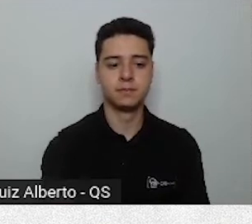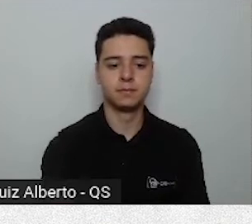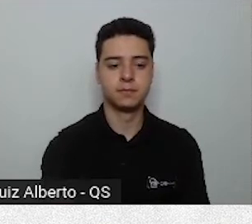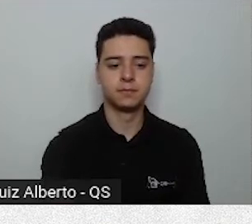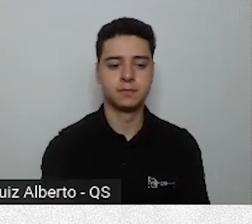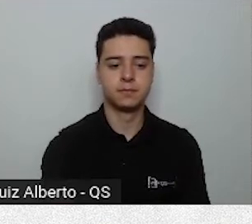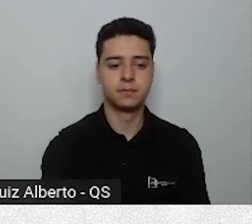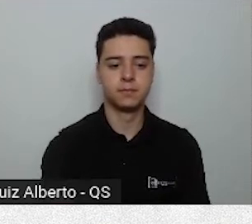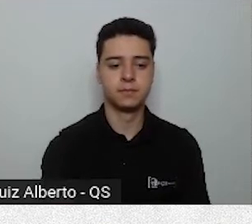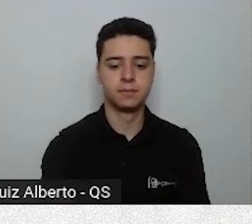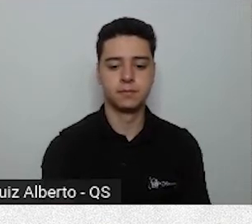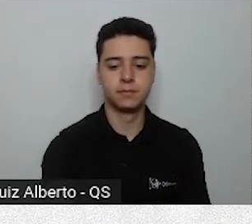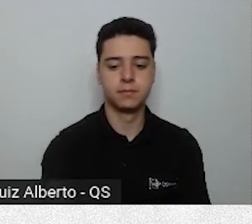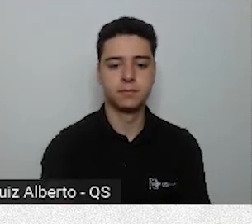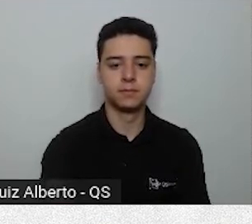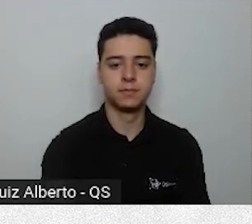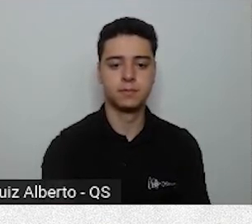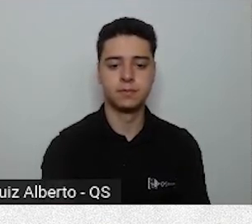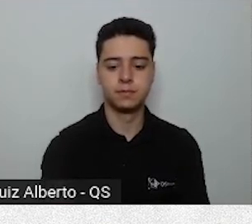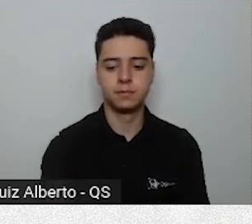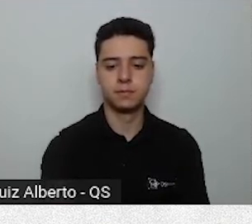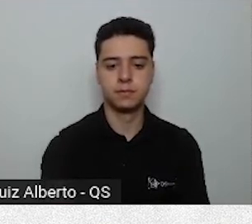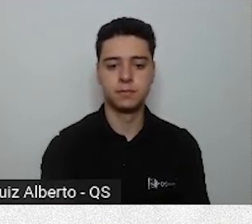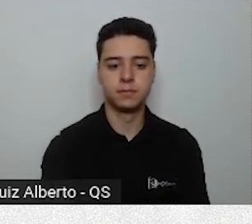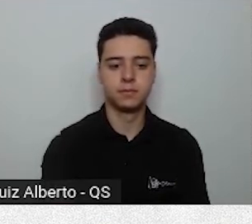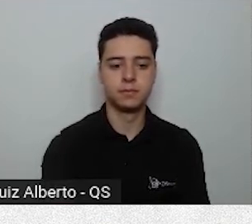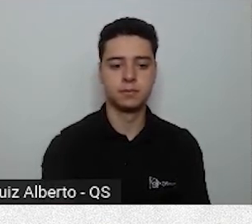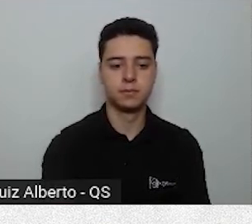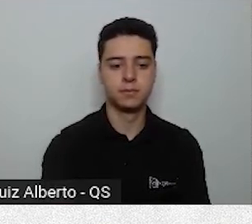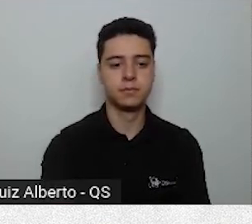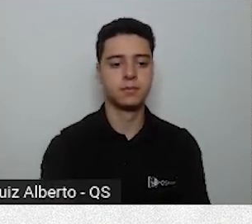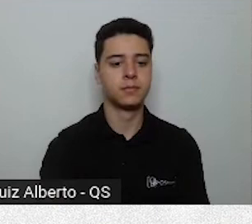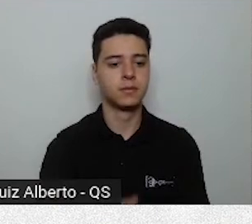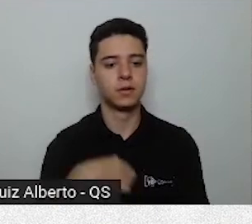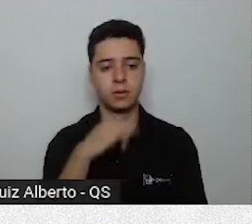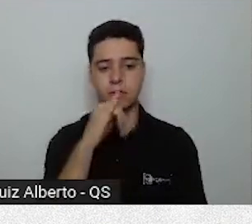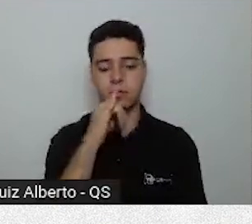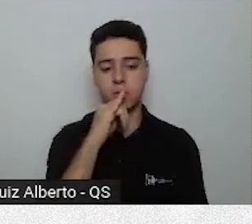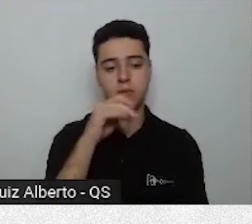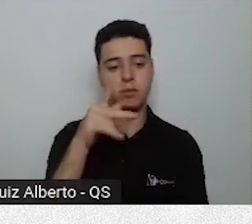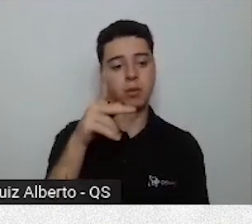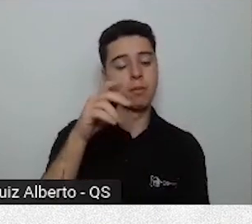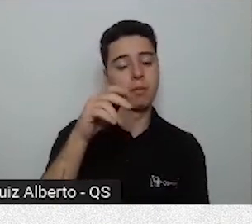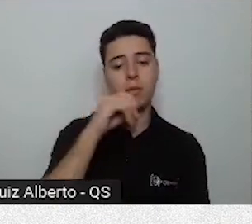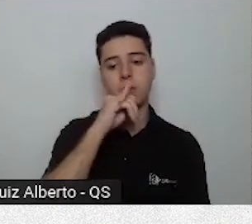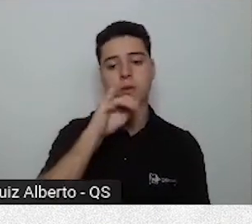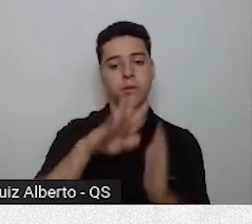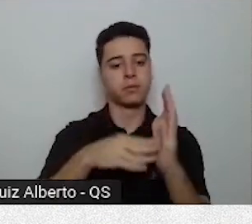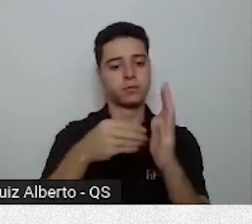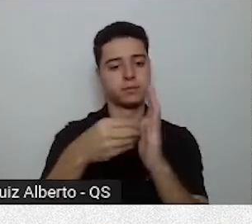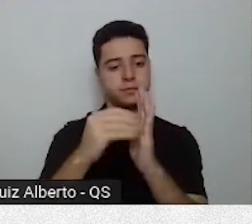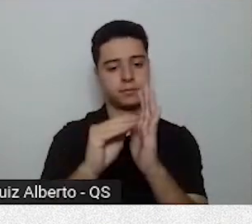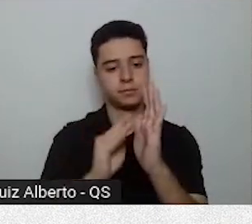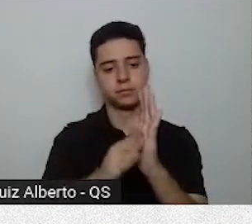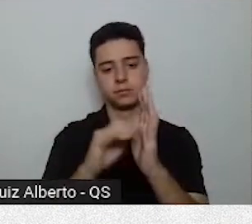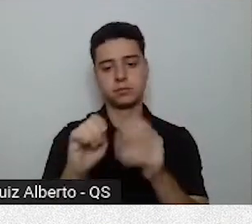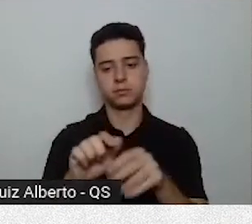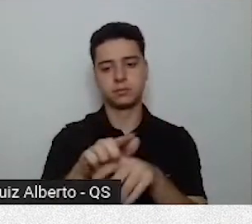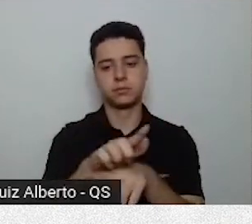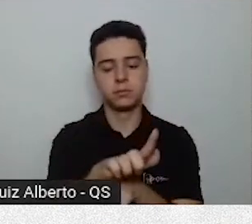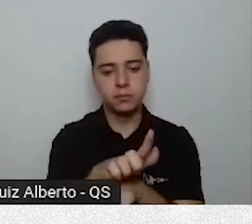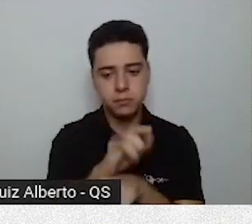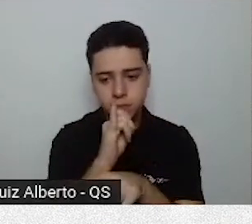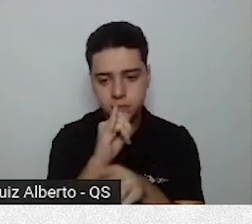Vou pegar um pouco do meu paninho aqui para secar o